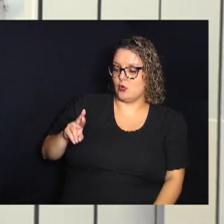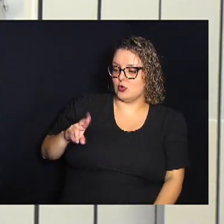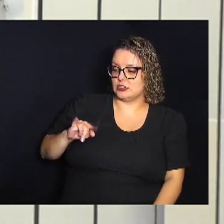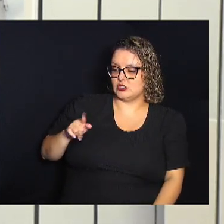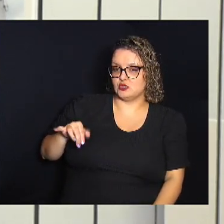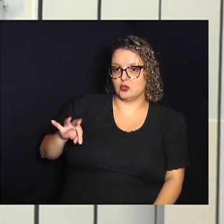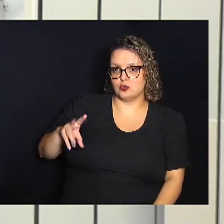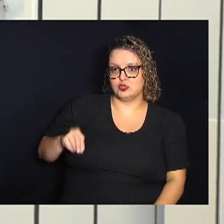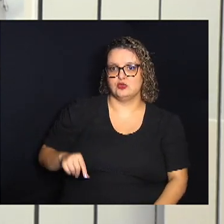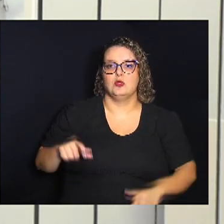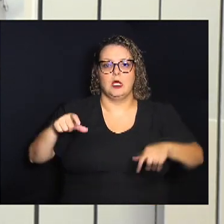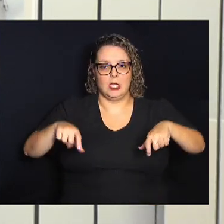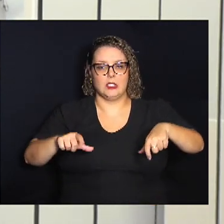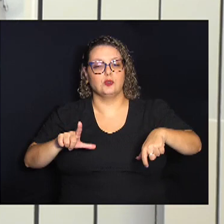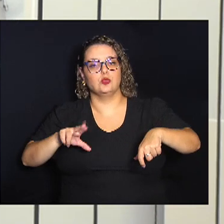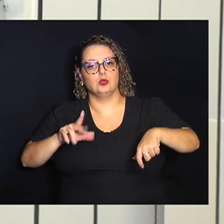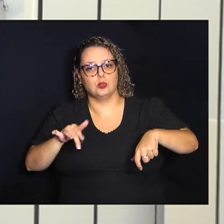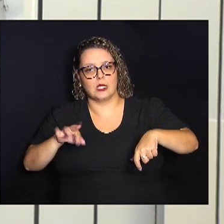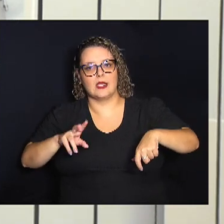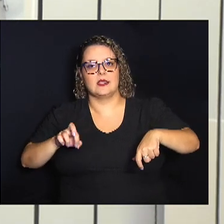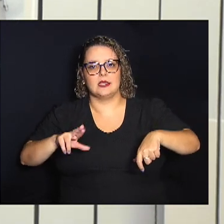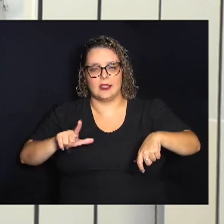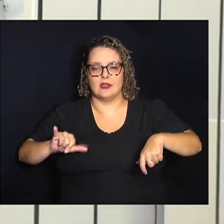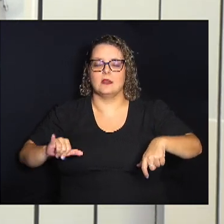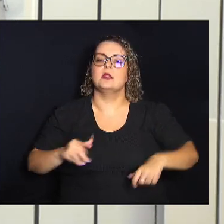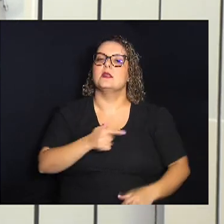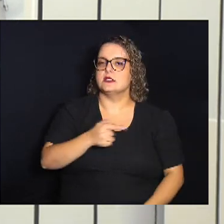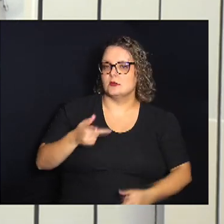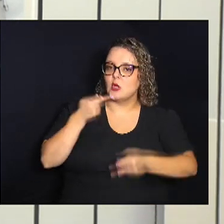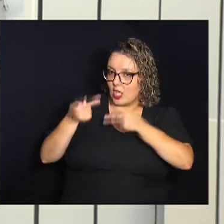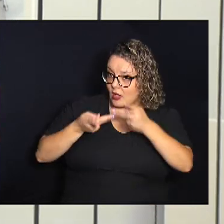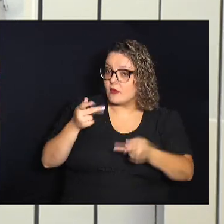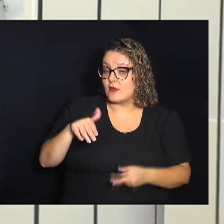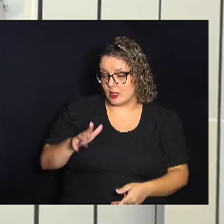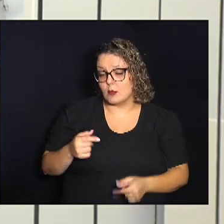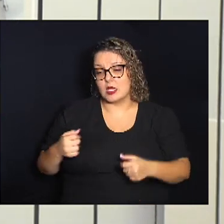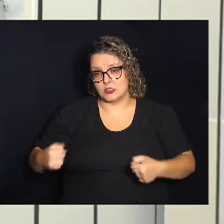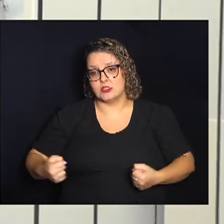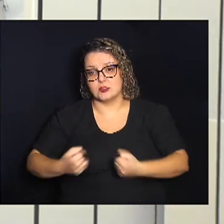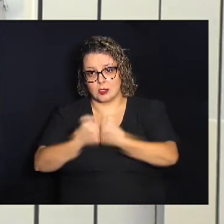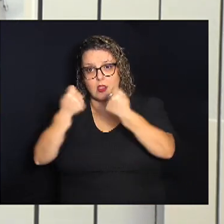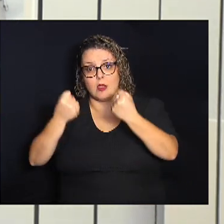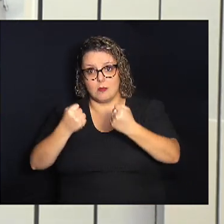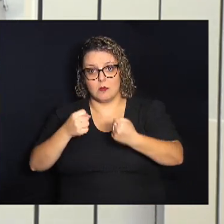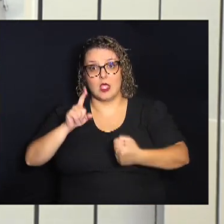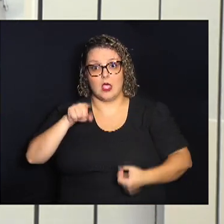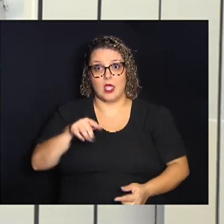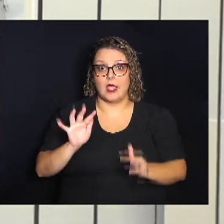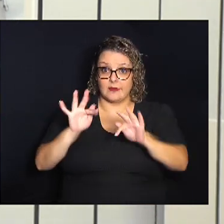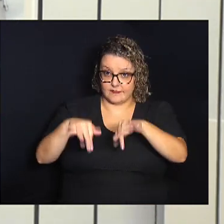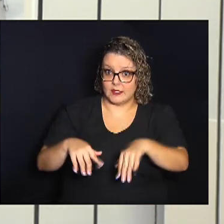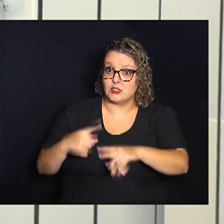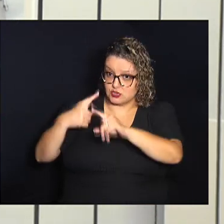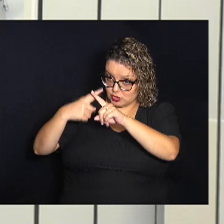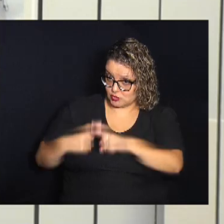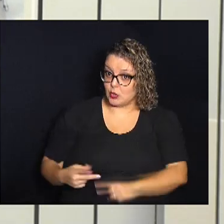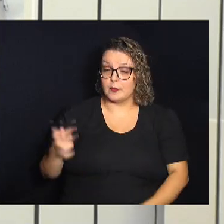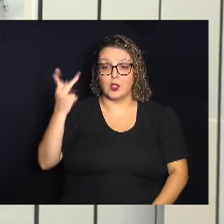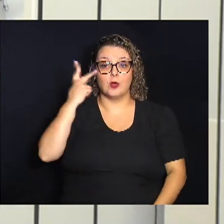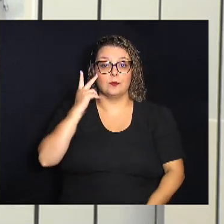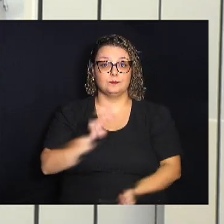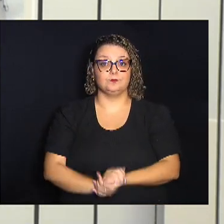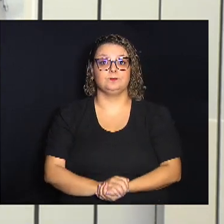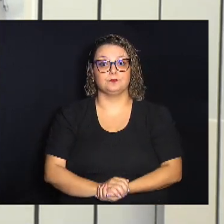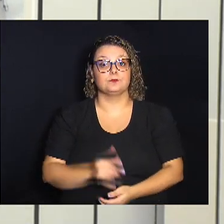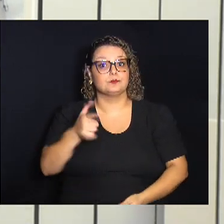Moisés Lucarelli, e também ao longo da semana a gente fala mais sobre este duelo, já que é reta final de Campeonato Paulista.